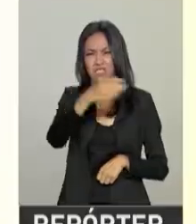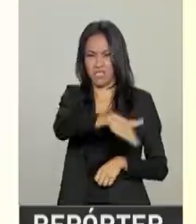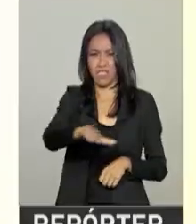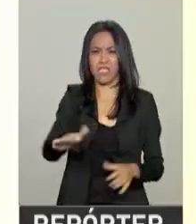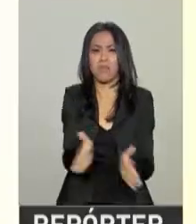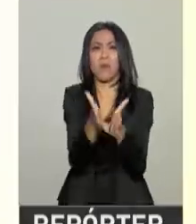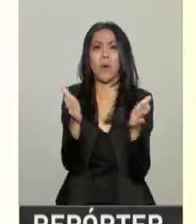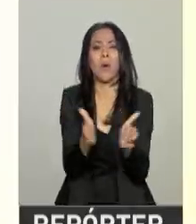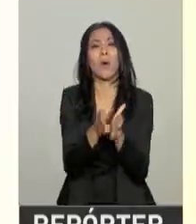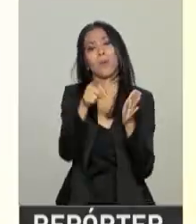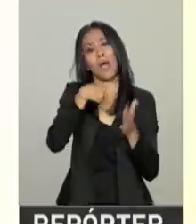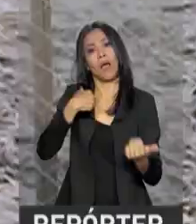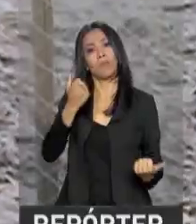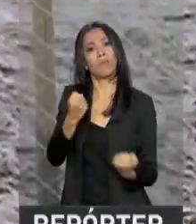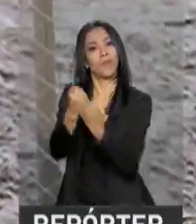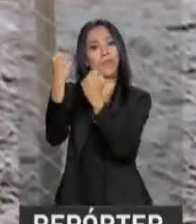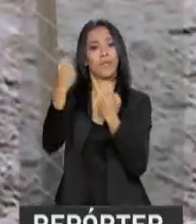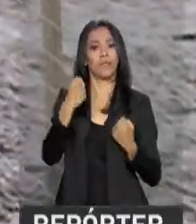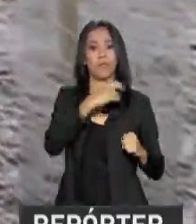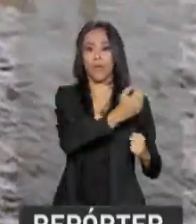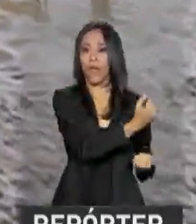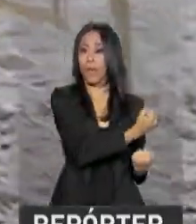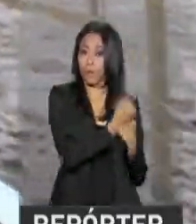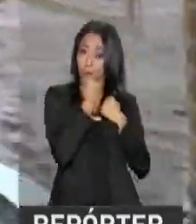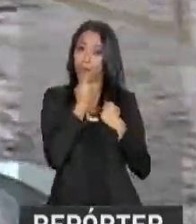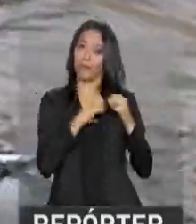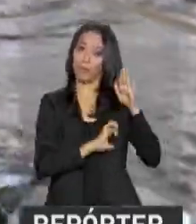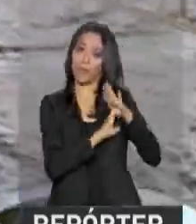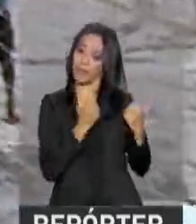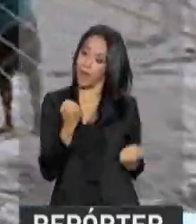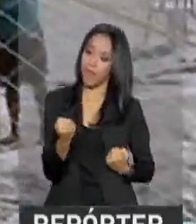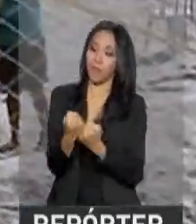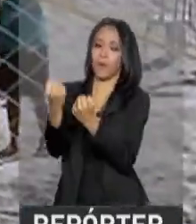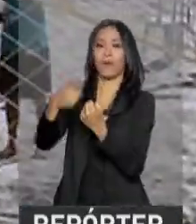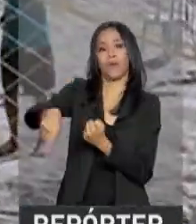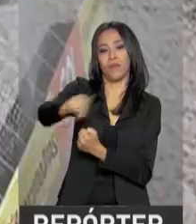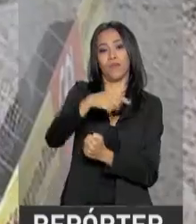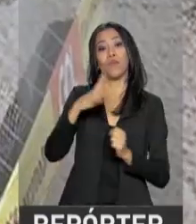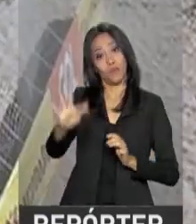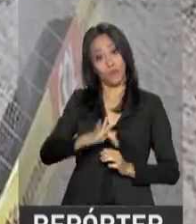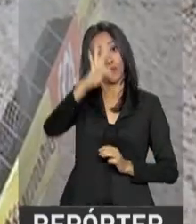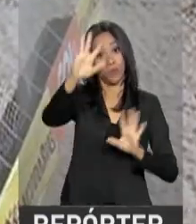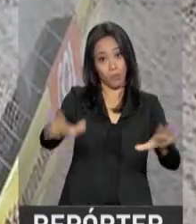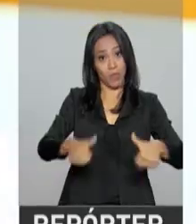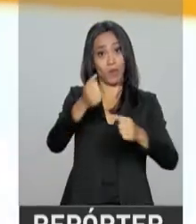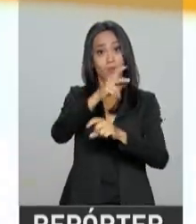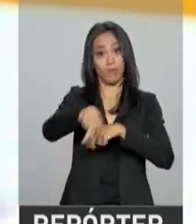junto com empresas e isso pode ter um futuro melhor do nosso país